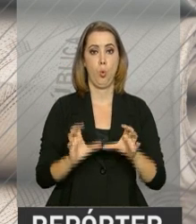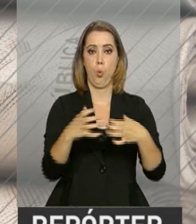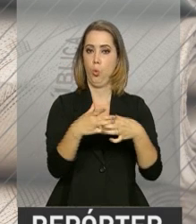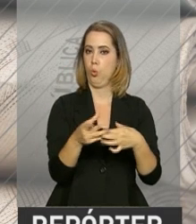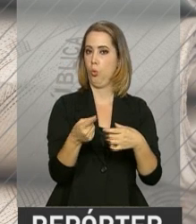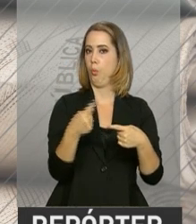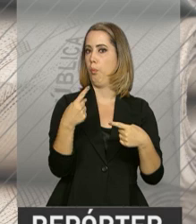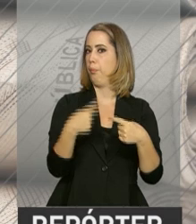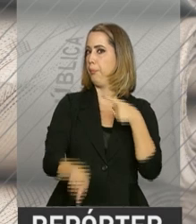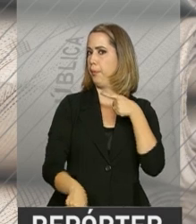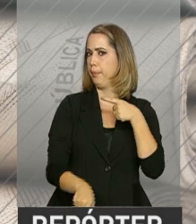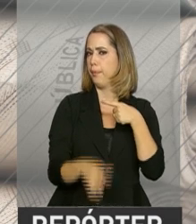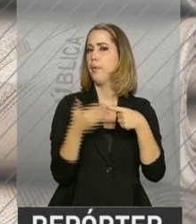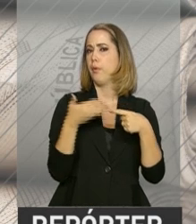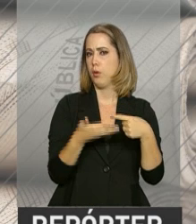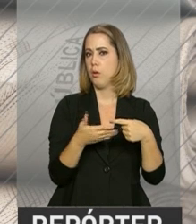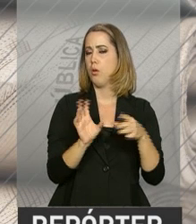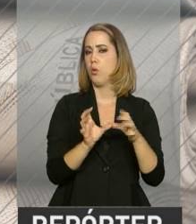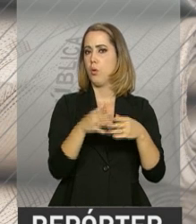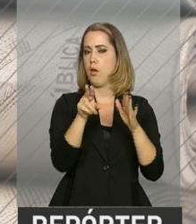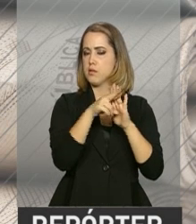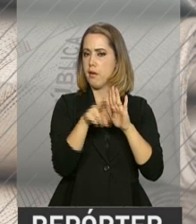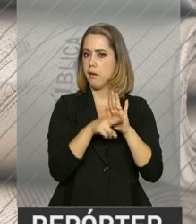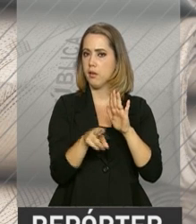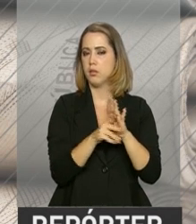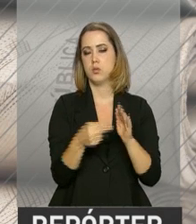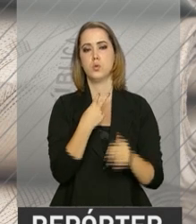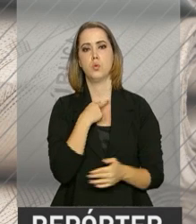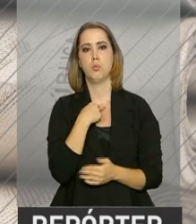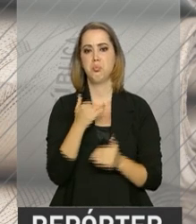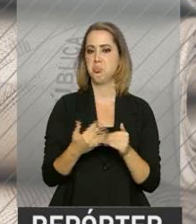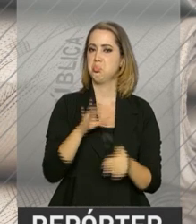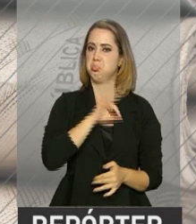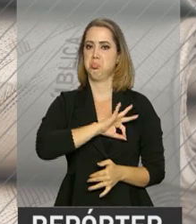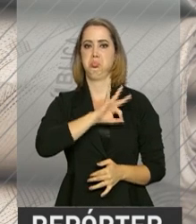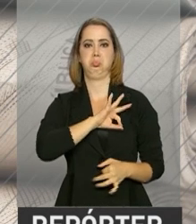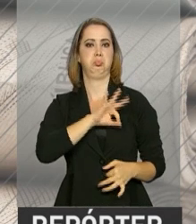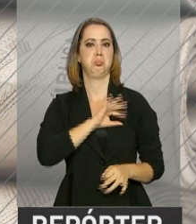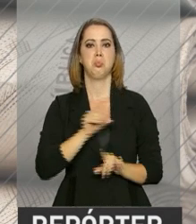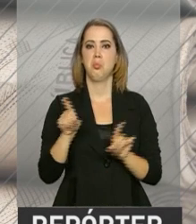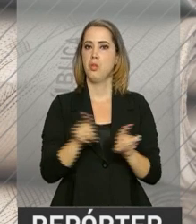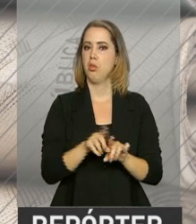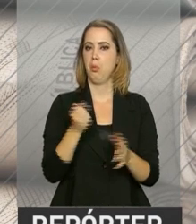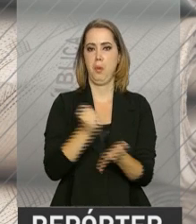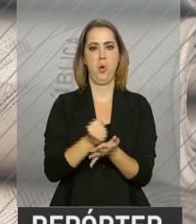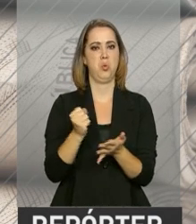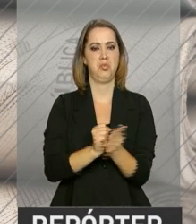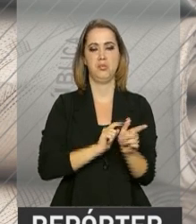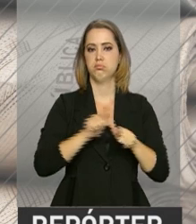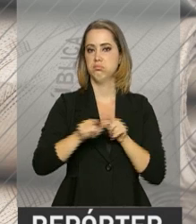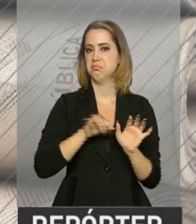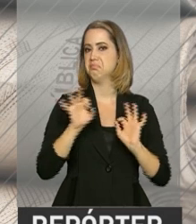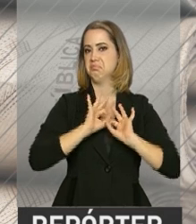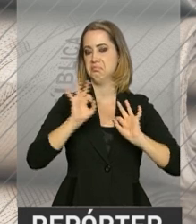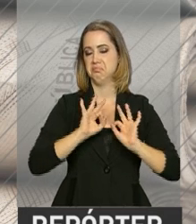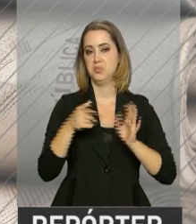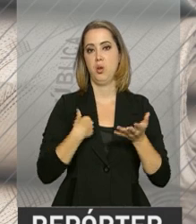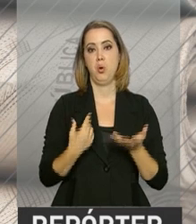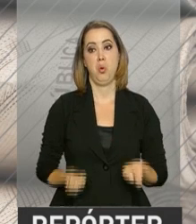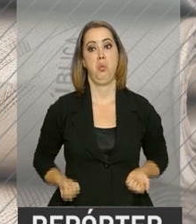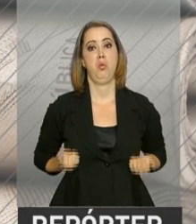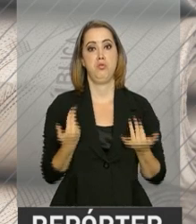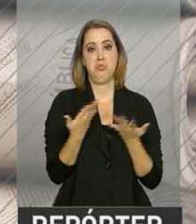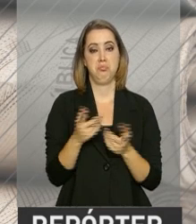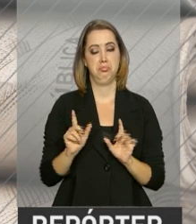desrespeitar o teto não vai poder no ano seguinte dar aumento de Salários tratar pessoas ou criar despesas até que